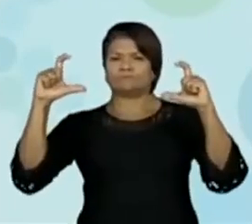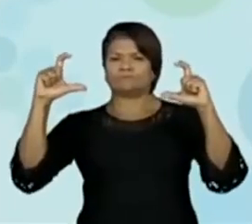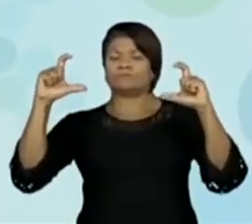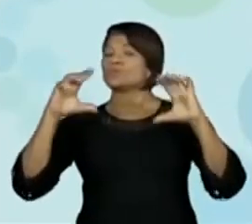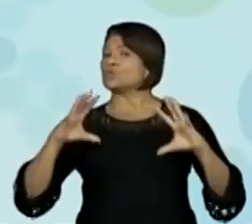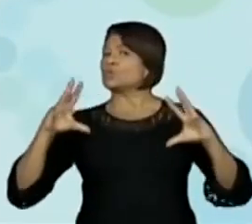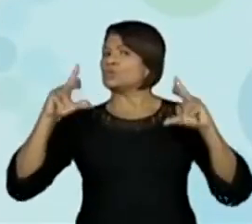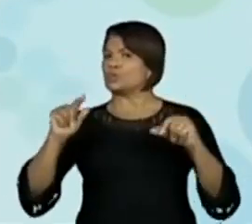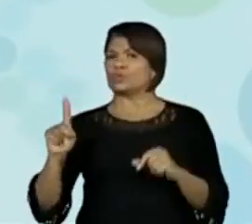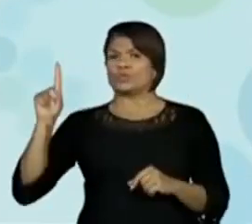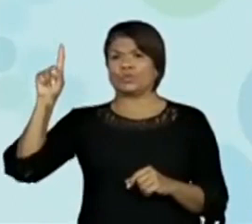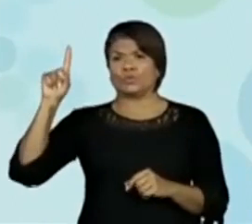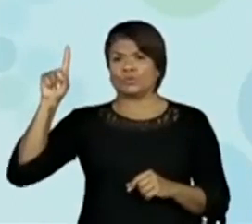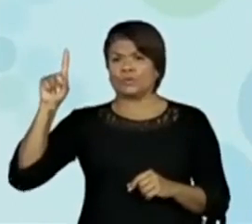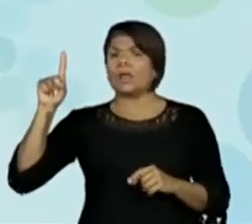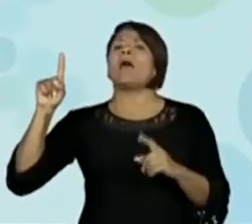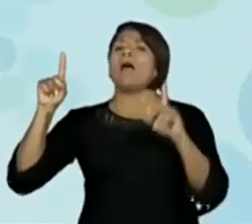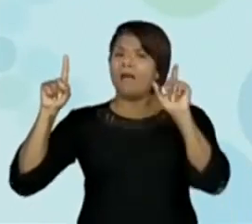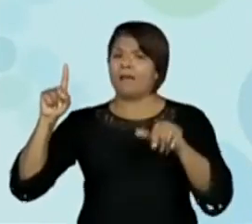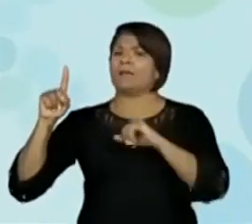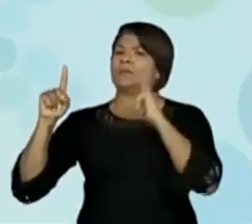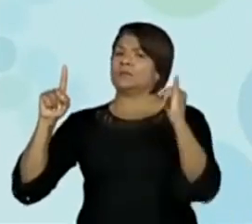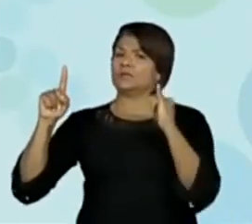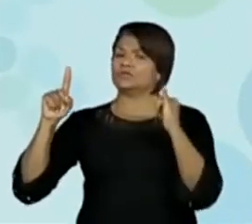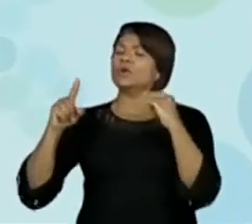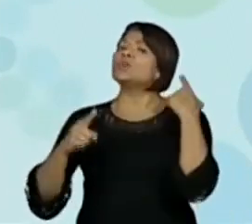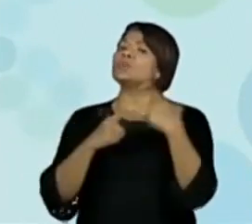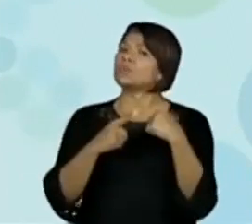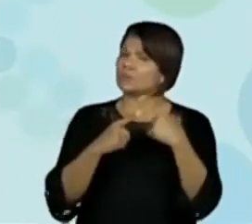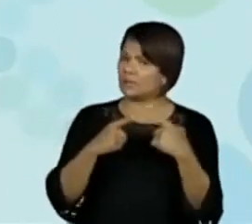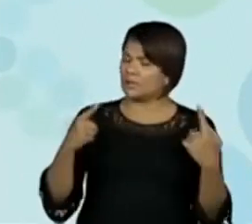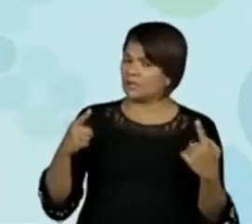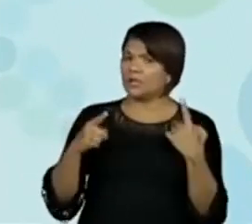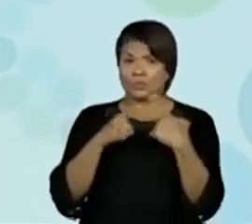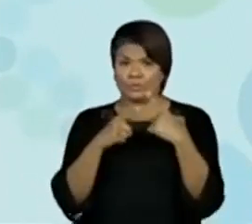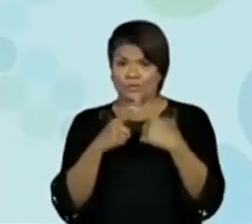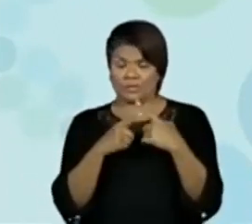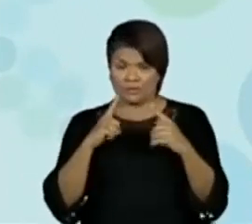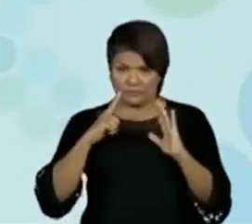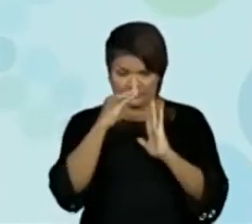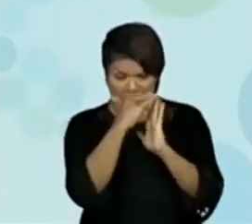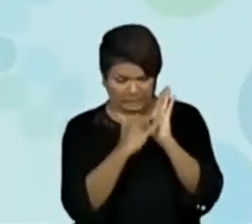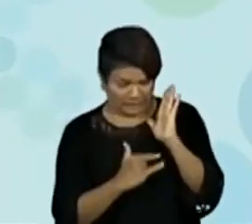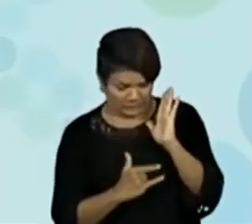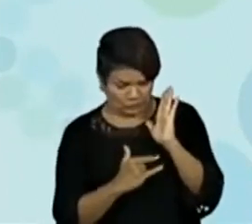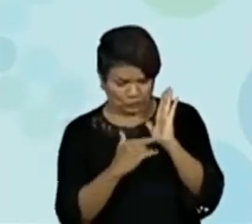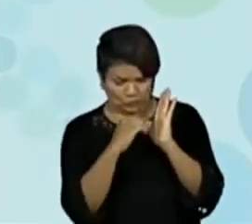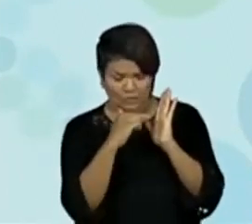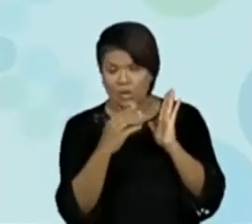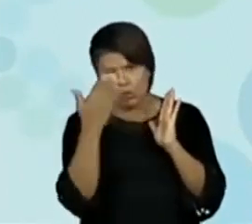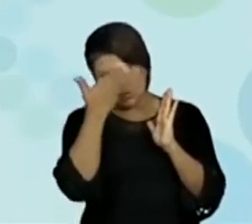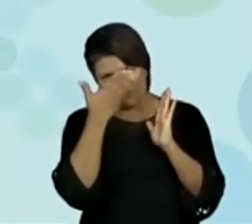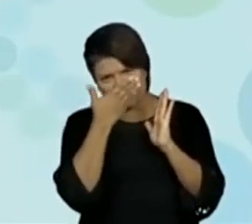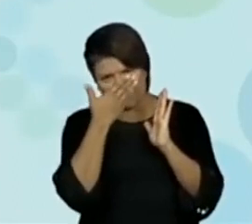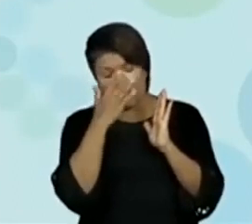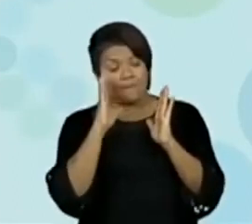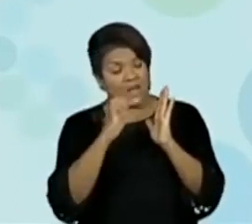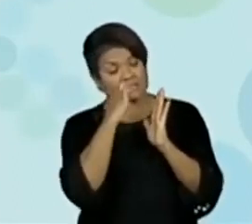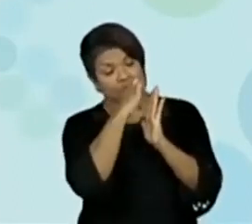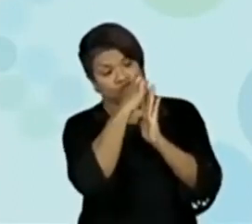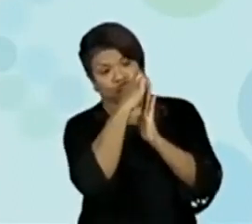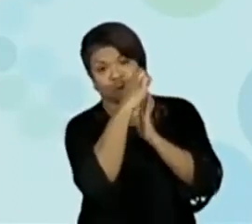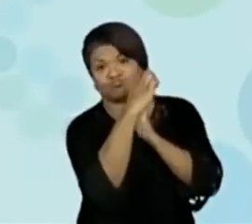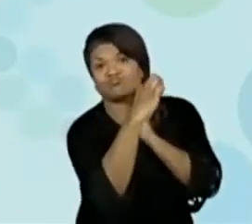Tudo isso é importante. Por quê? Porque a partir de um texto que me deu uma informação, que me deu uma estrutura,